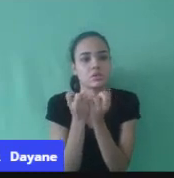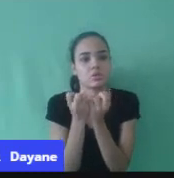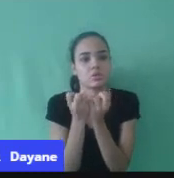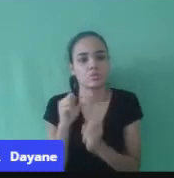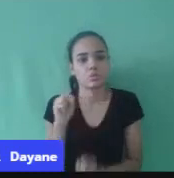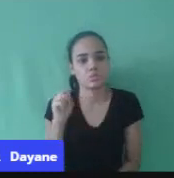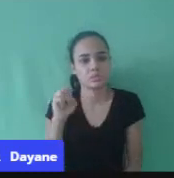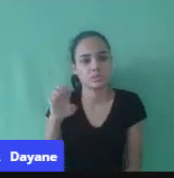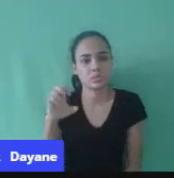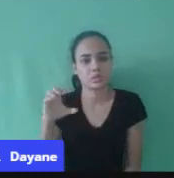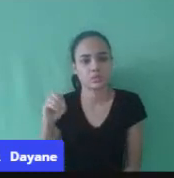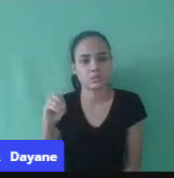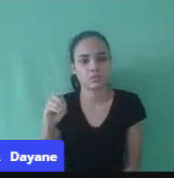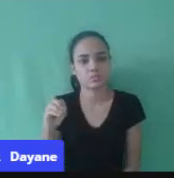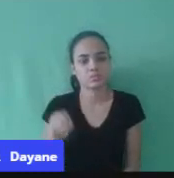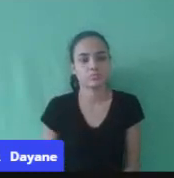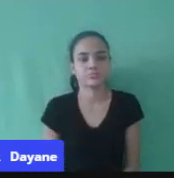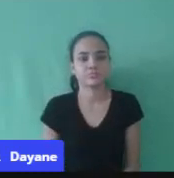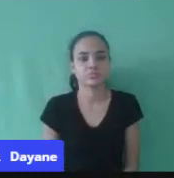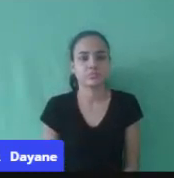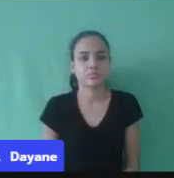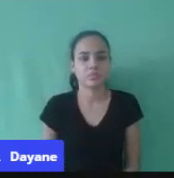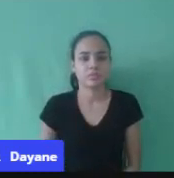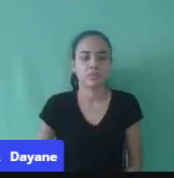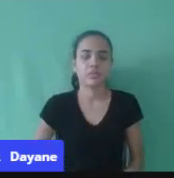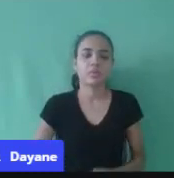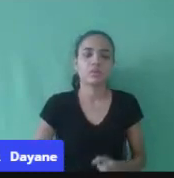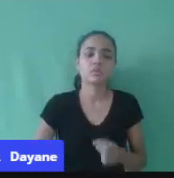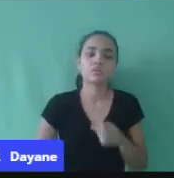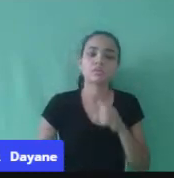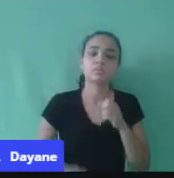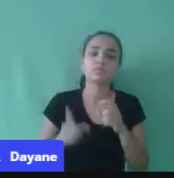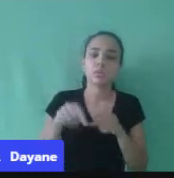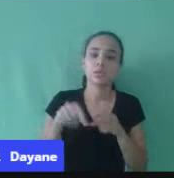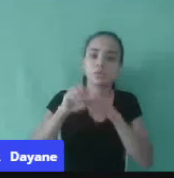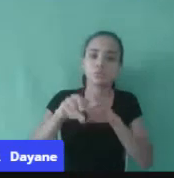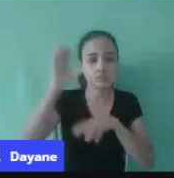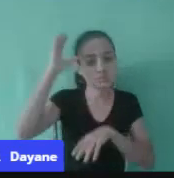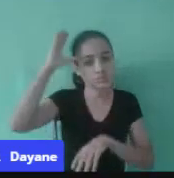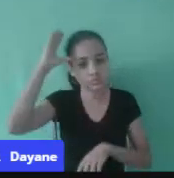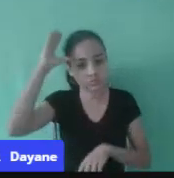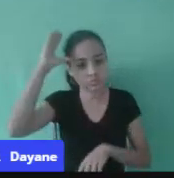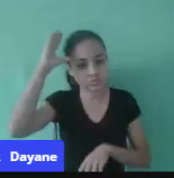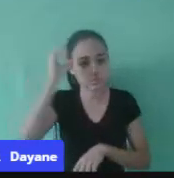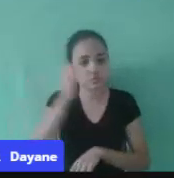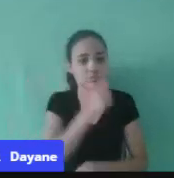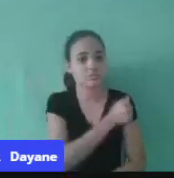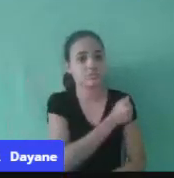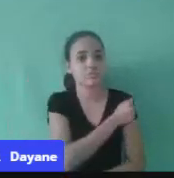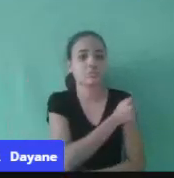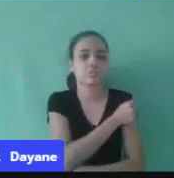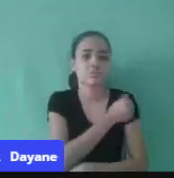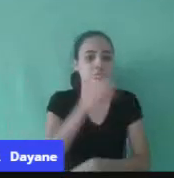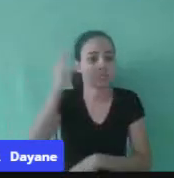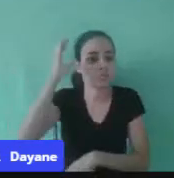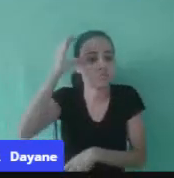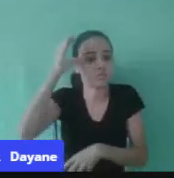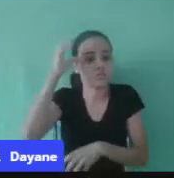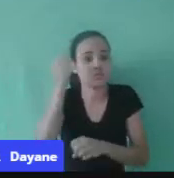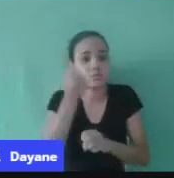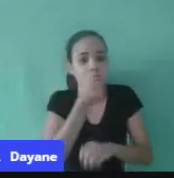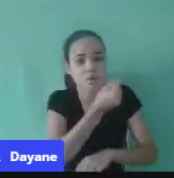fazer uma educação ambiental, uma consciência ambiental, trazer, porque, infelizmente, é